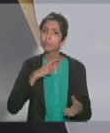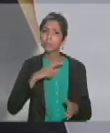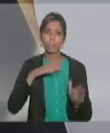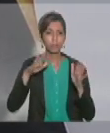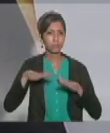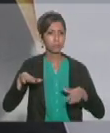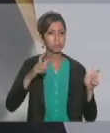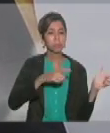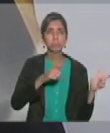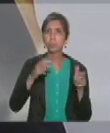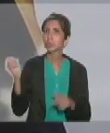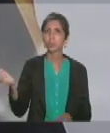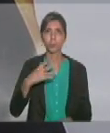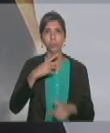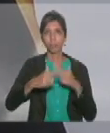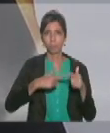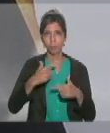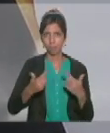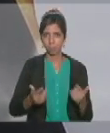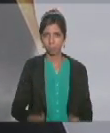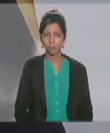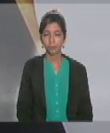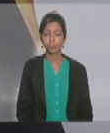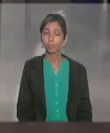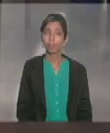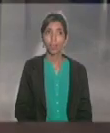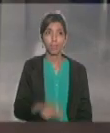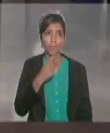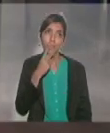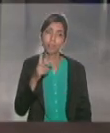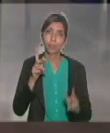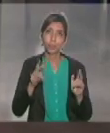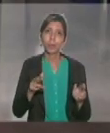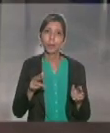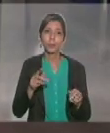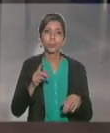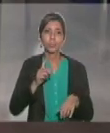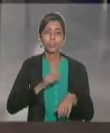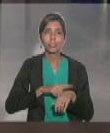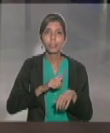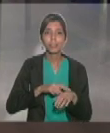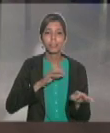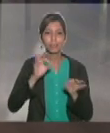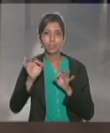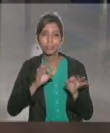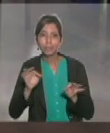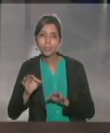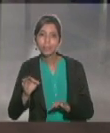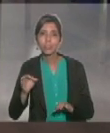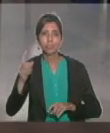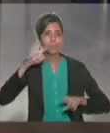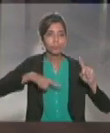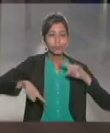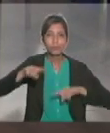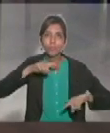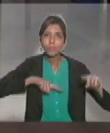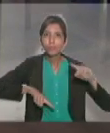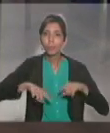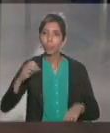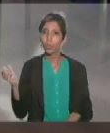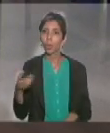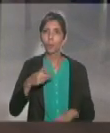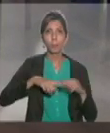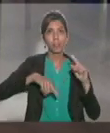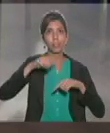tem espaços novos de trabalho. É isso que eu ia falar, quer dizer, espaço de planejamento, de gestão, de criação